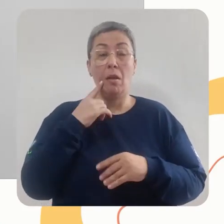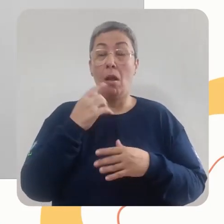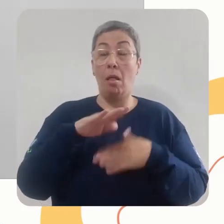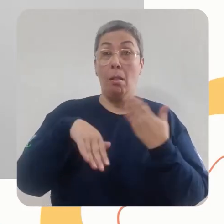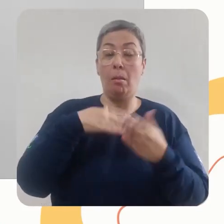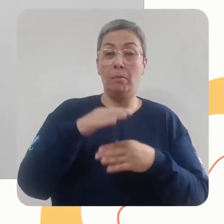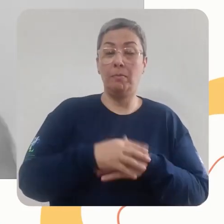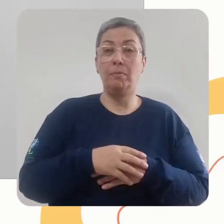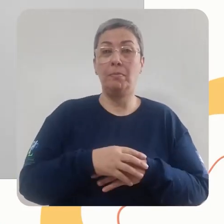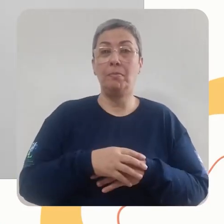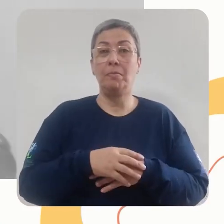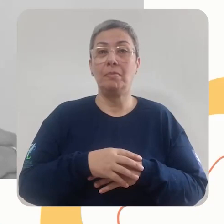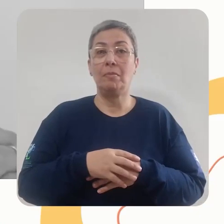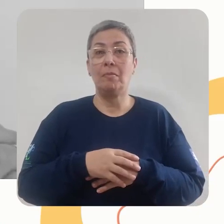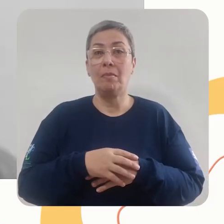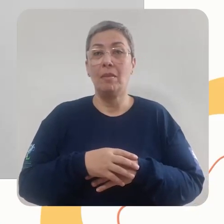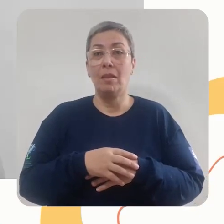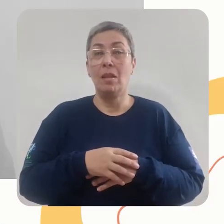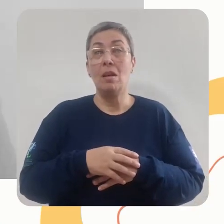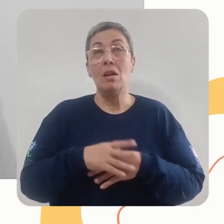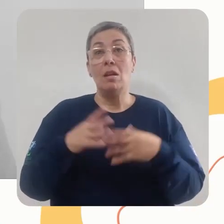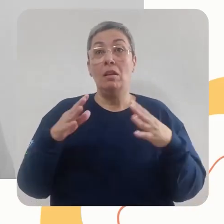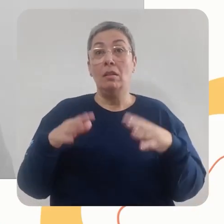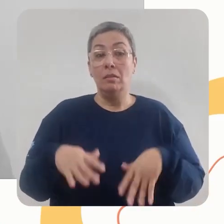roupa... Já me embananei.